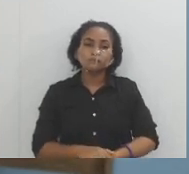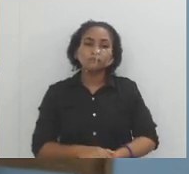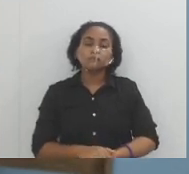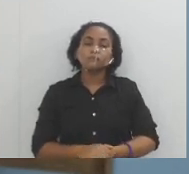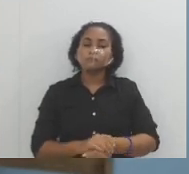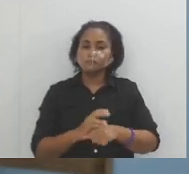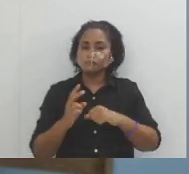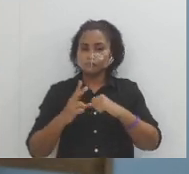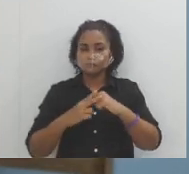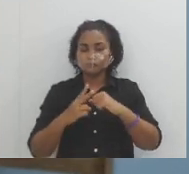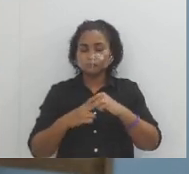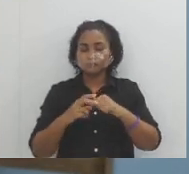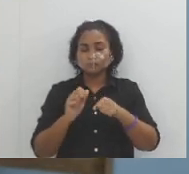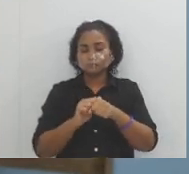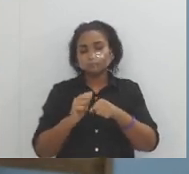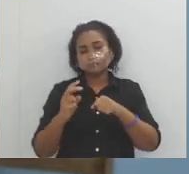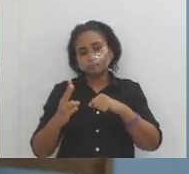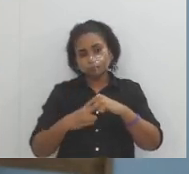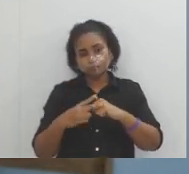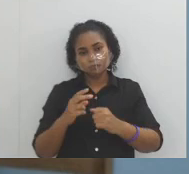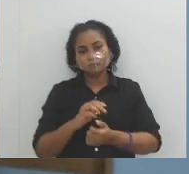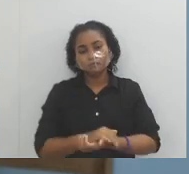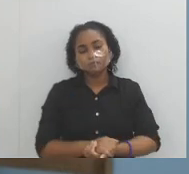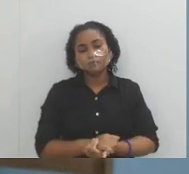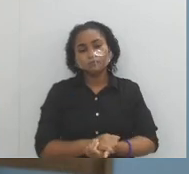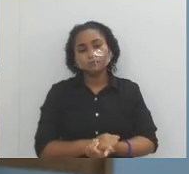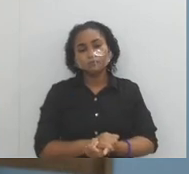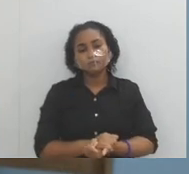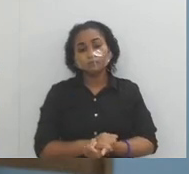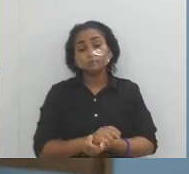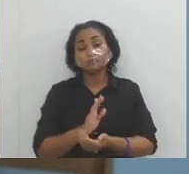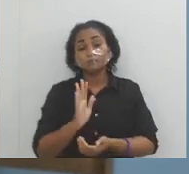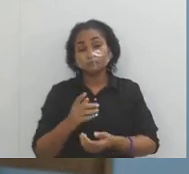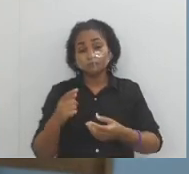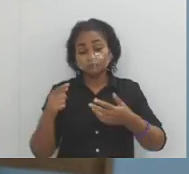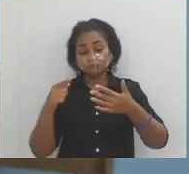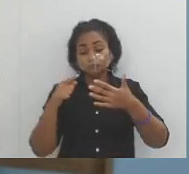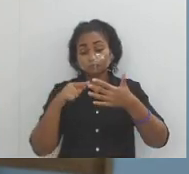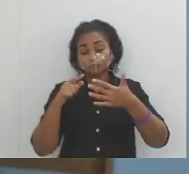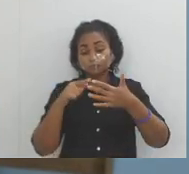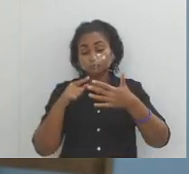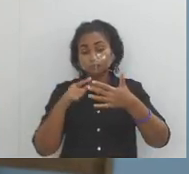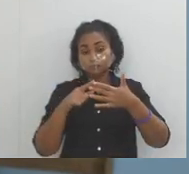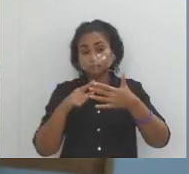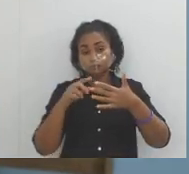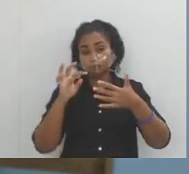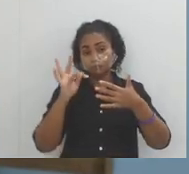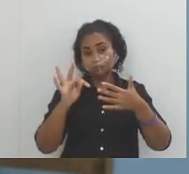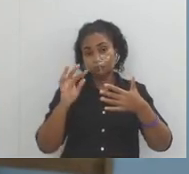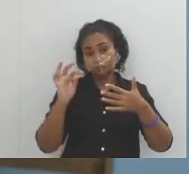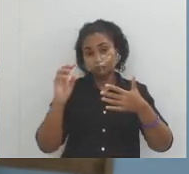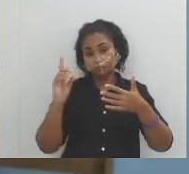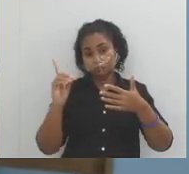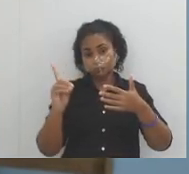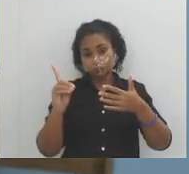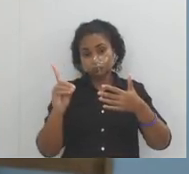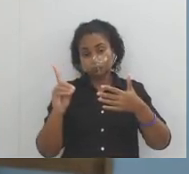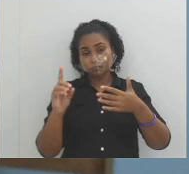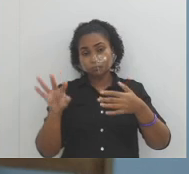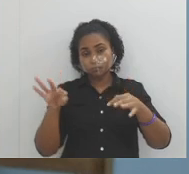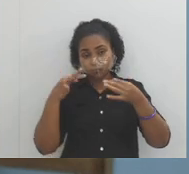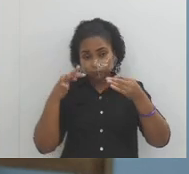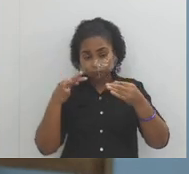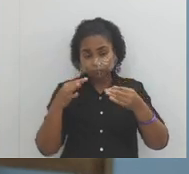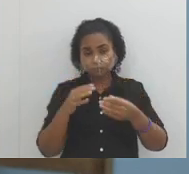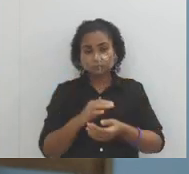adverbiais. Tá certo? O verbo transitivo direto, presta atenção, ele vai